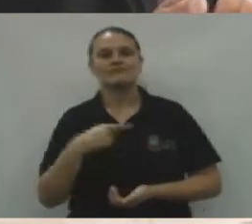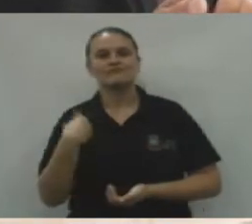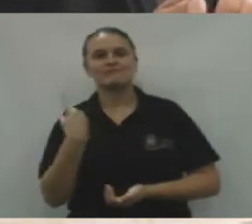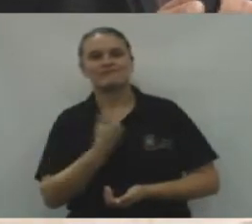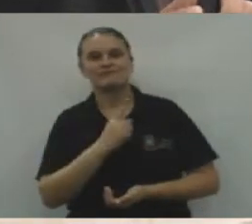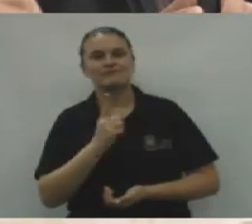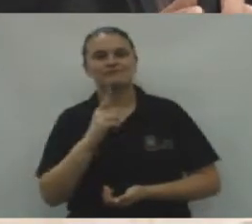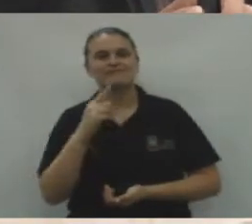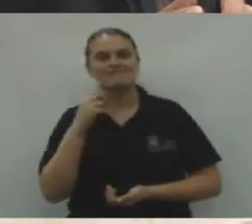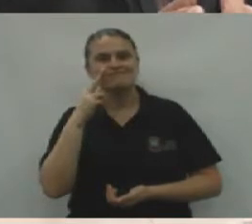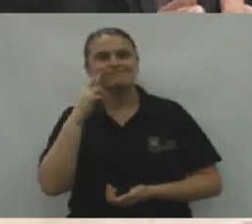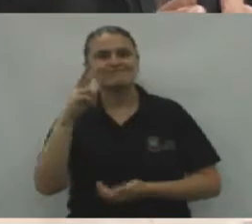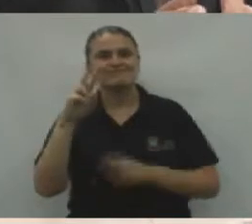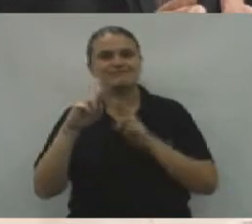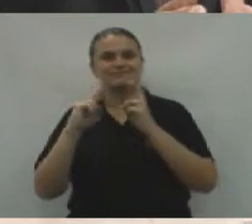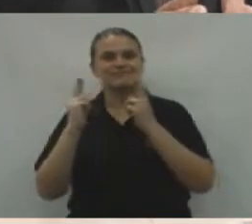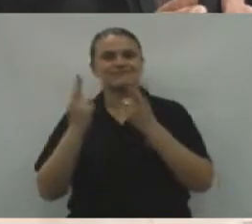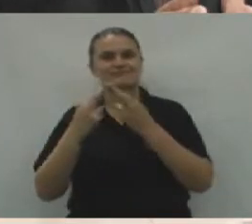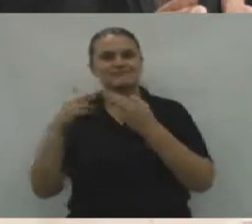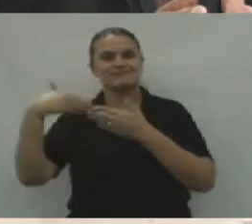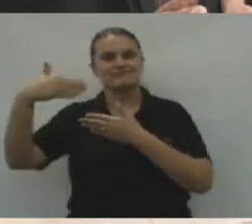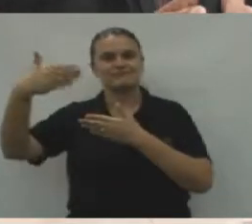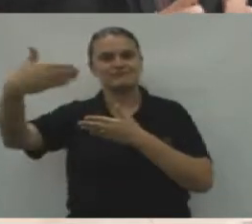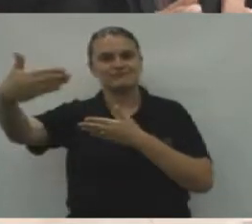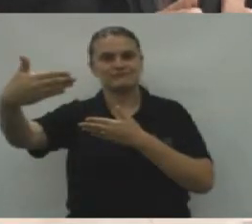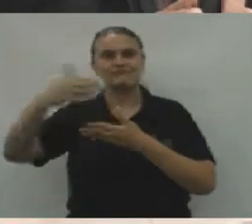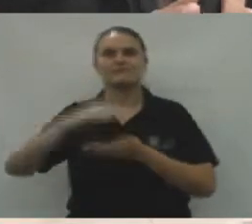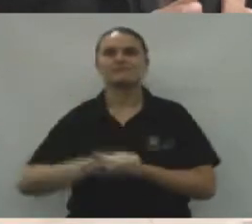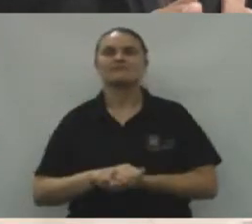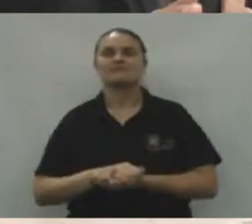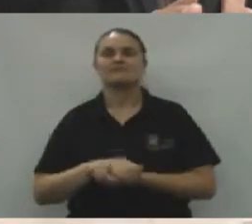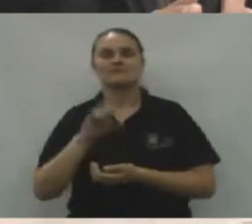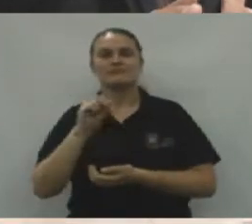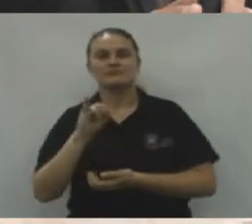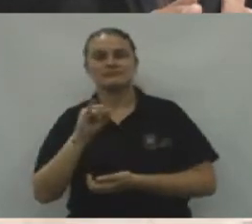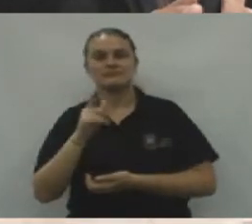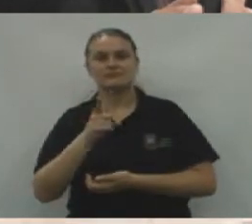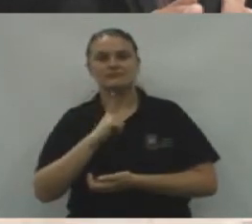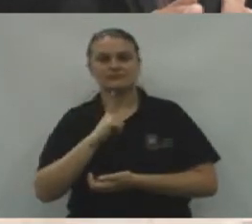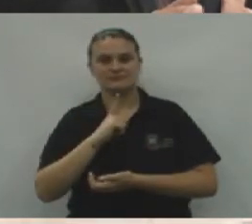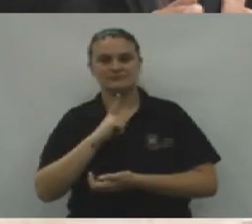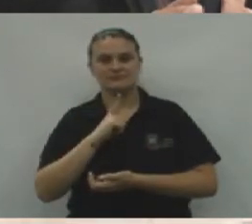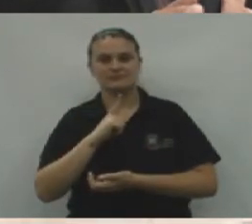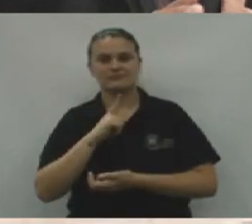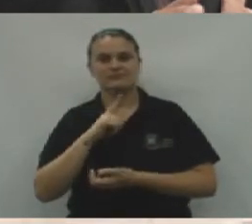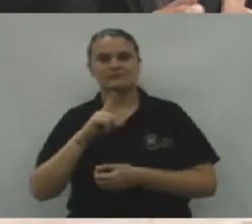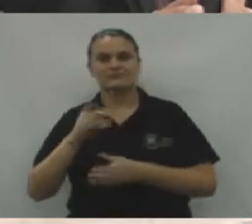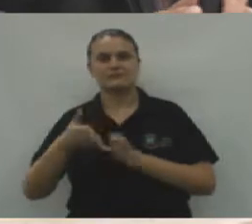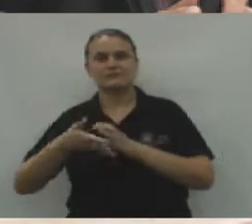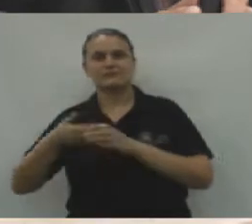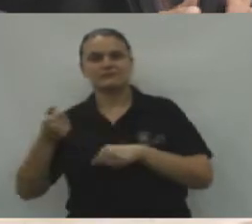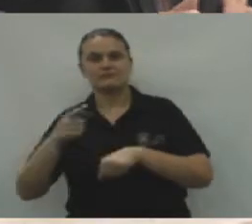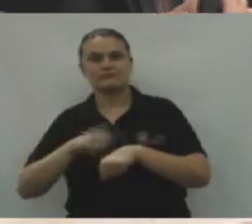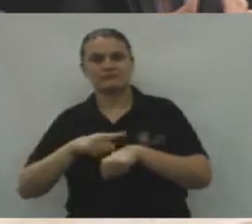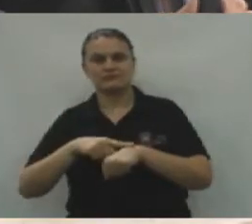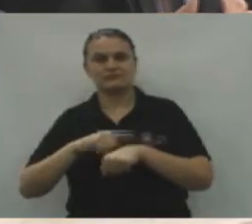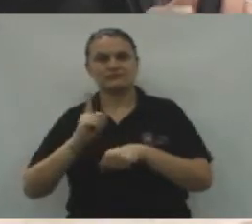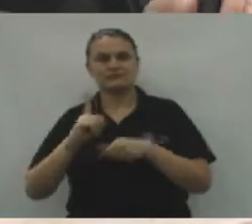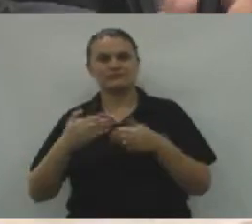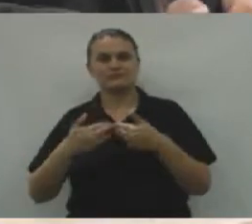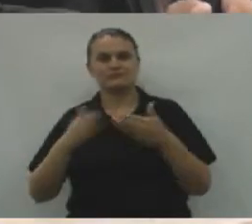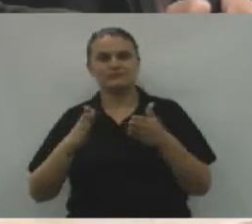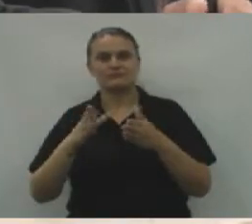ter mais sessões ordinárias. Se tivermos, vamos ter extraordinárias, que não vai ser aberto